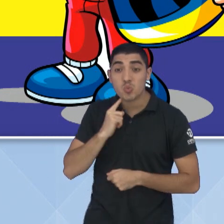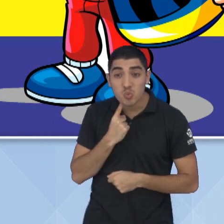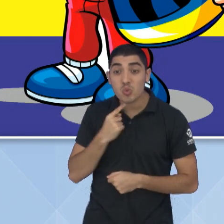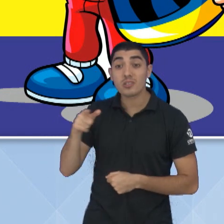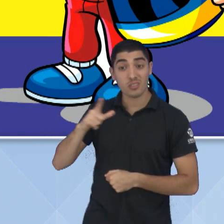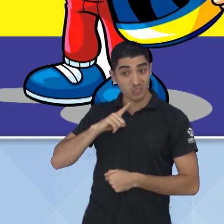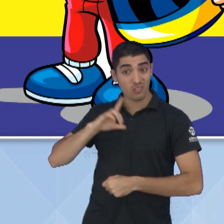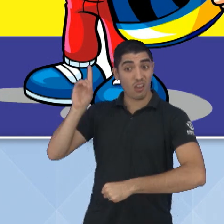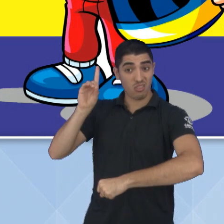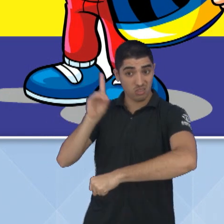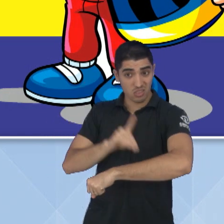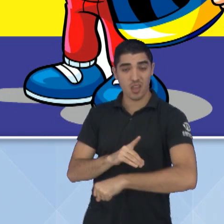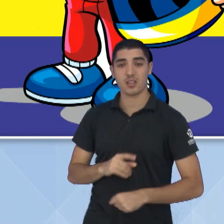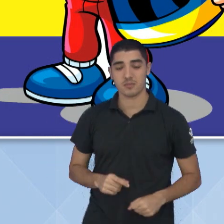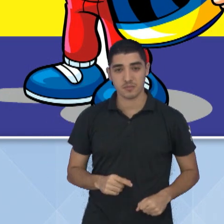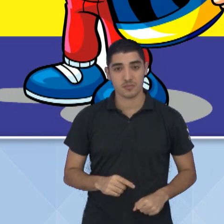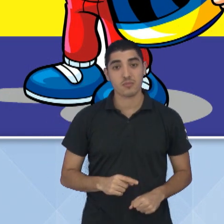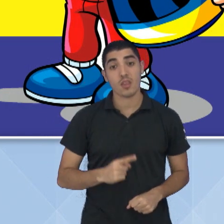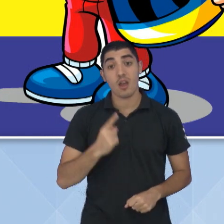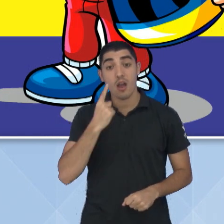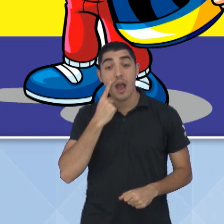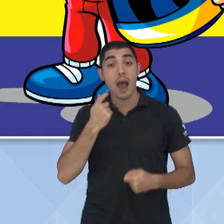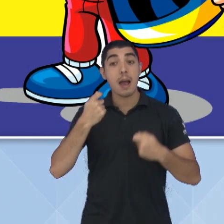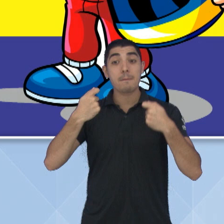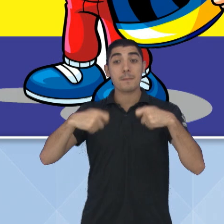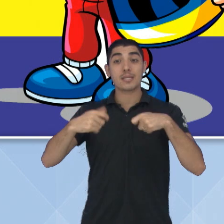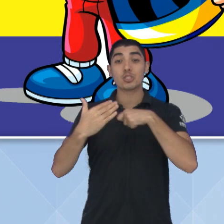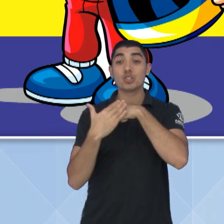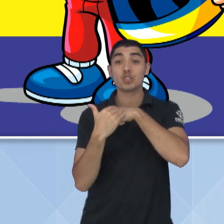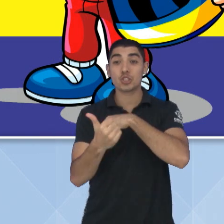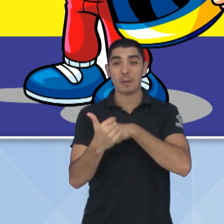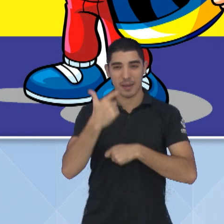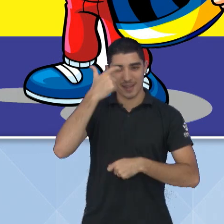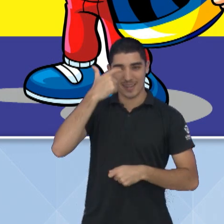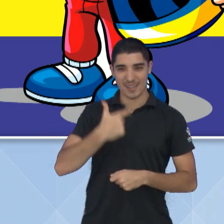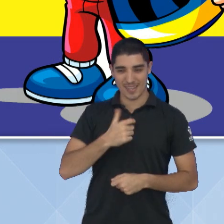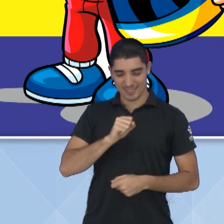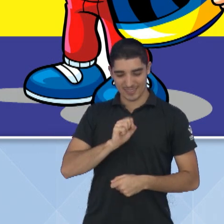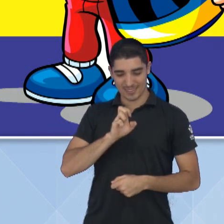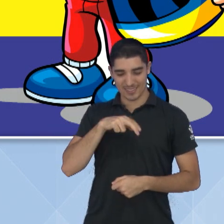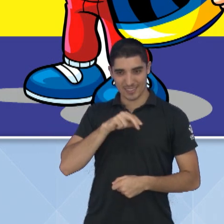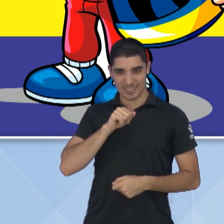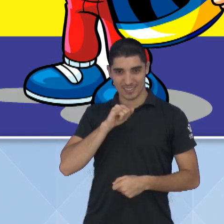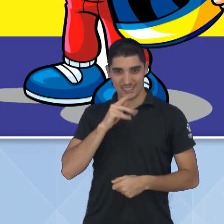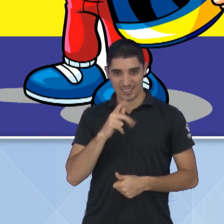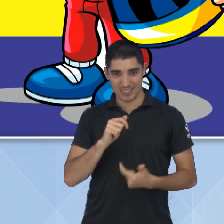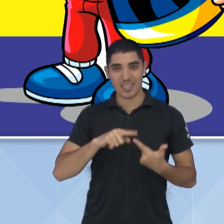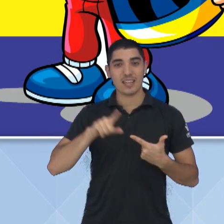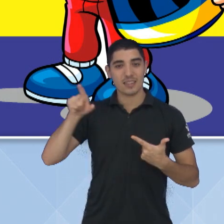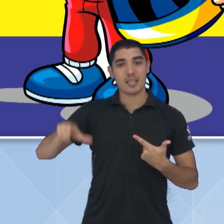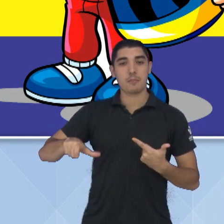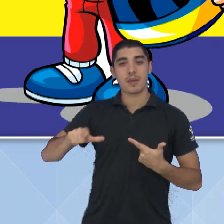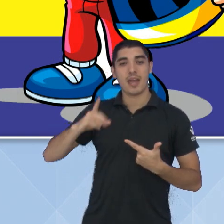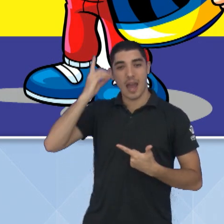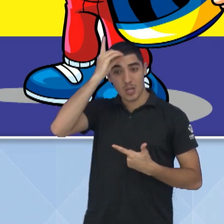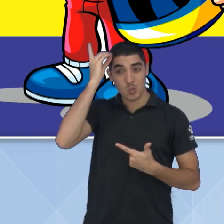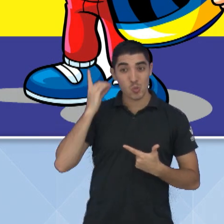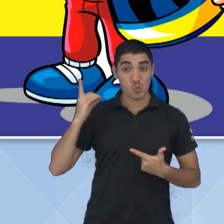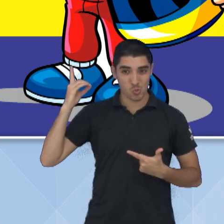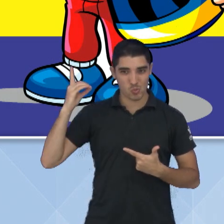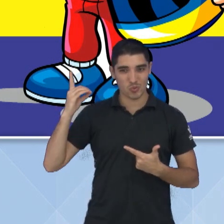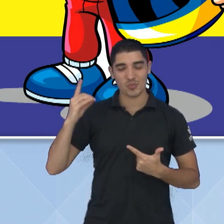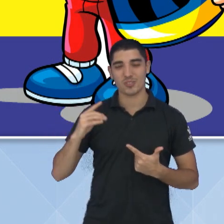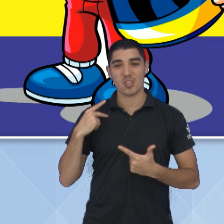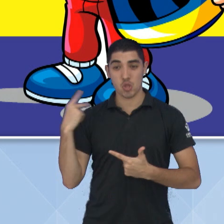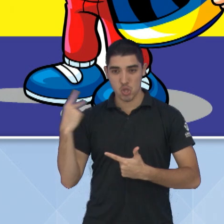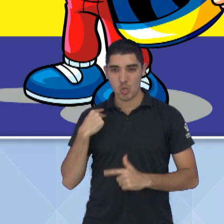dengue. Próximo. Precisou do vereador Seninha e da Dulce, a capitã de Pirona, lembra? E lá a